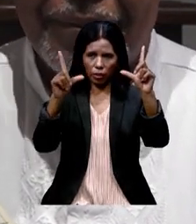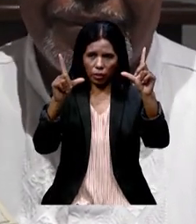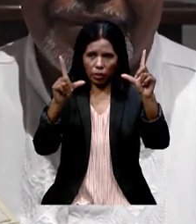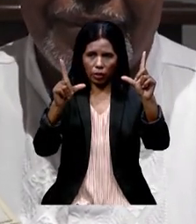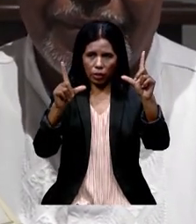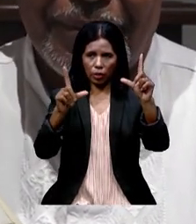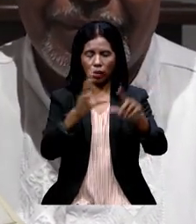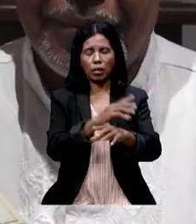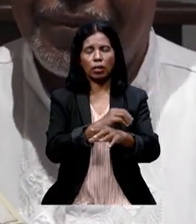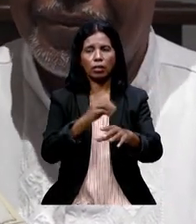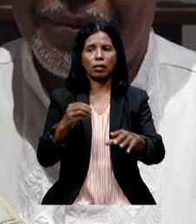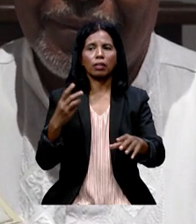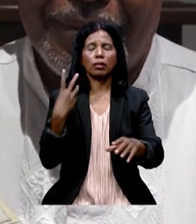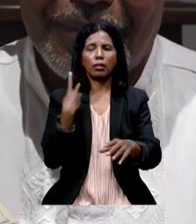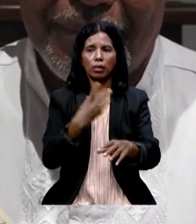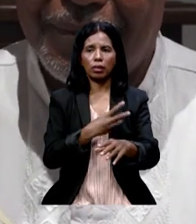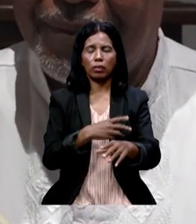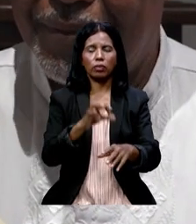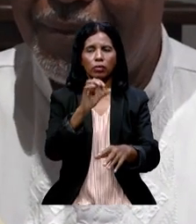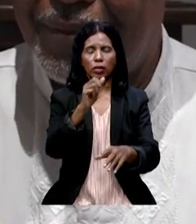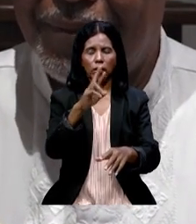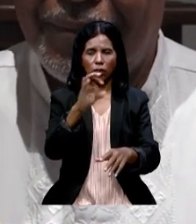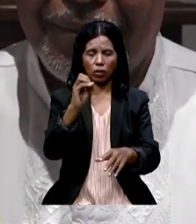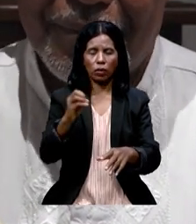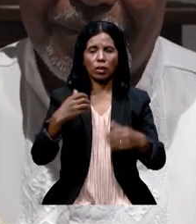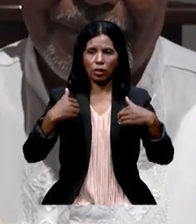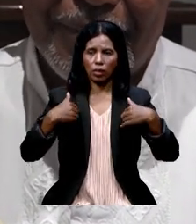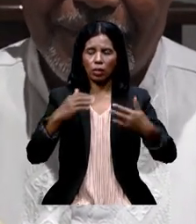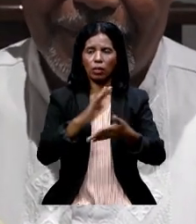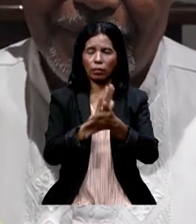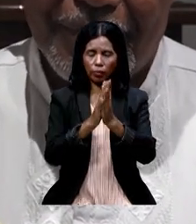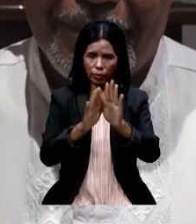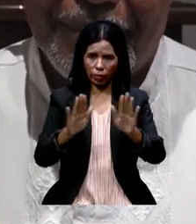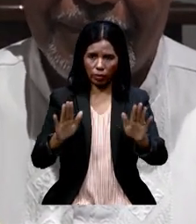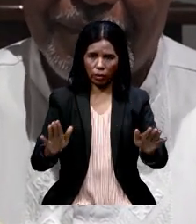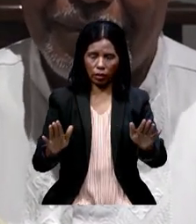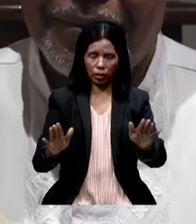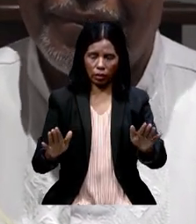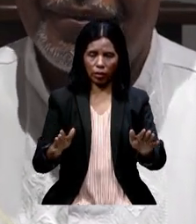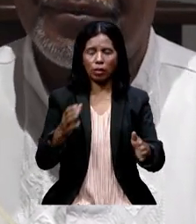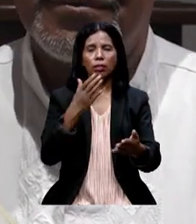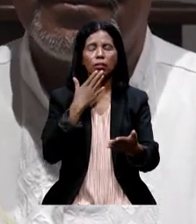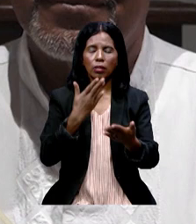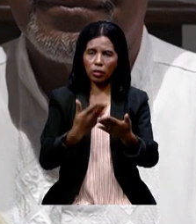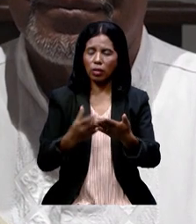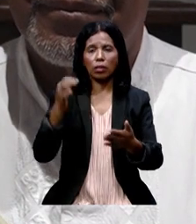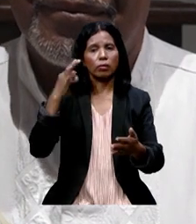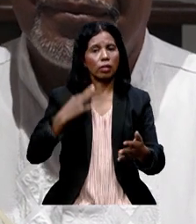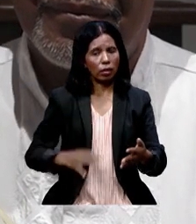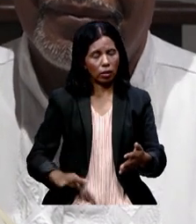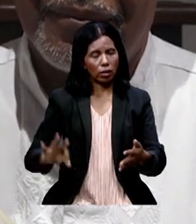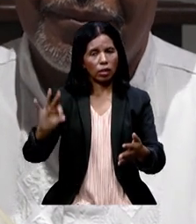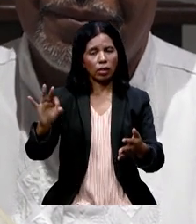Timor-Leste é uma luz, é um farol, como eu digo, de paz, de boa fraternidade, de boa convivência,